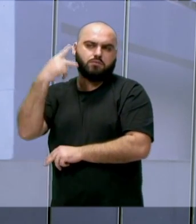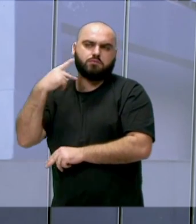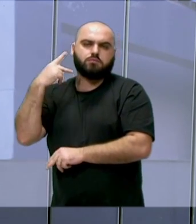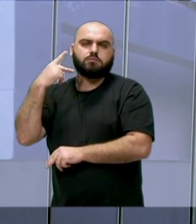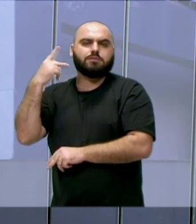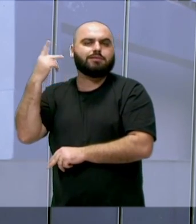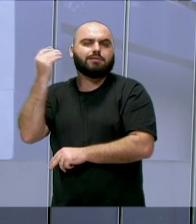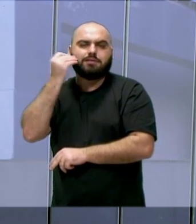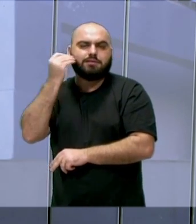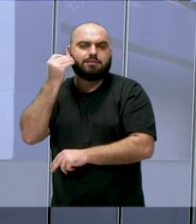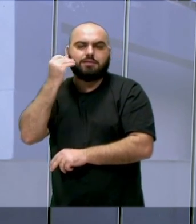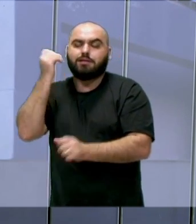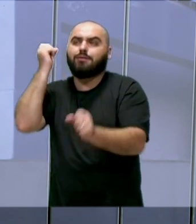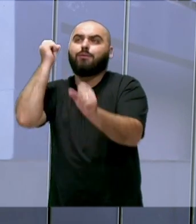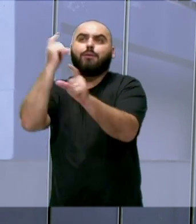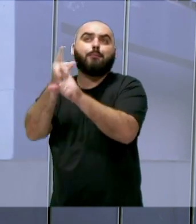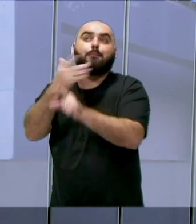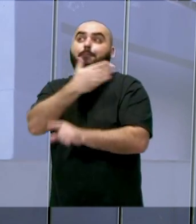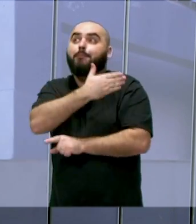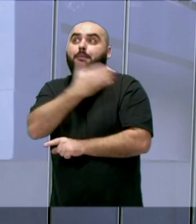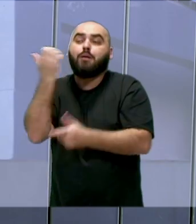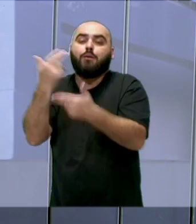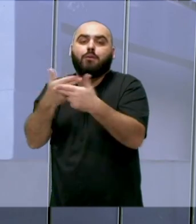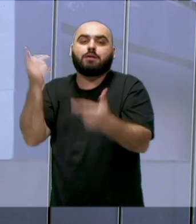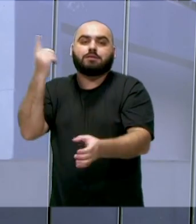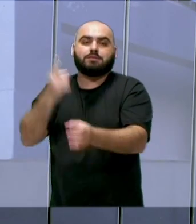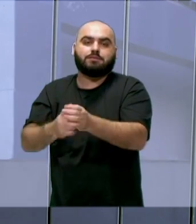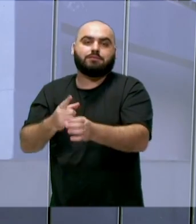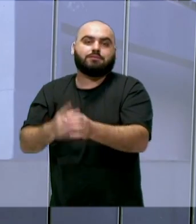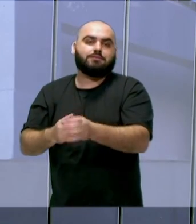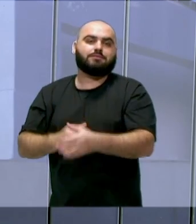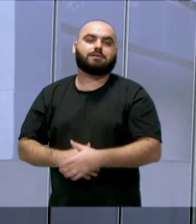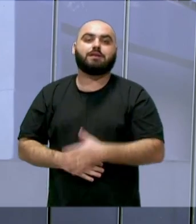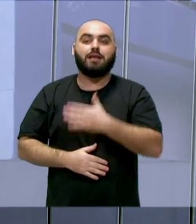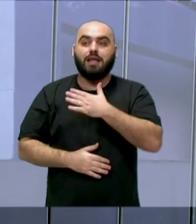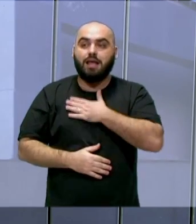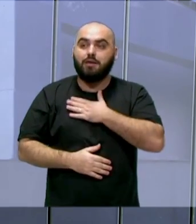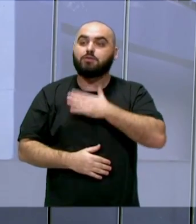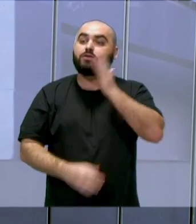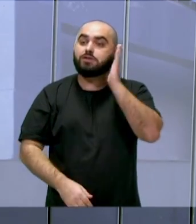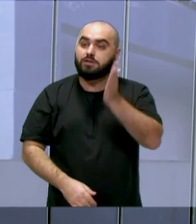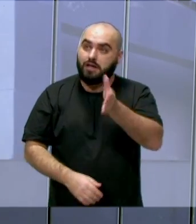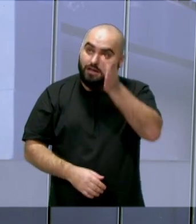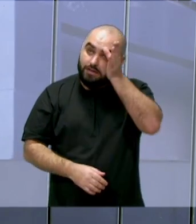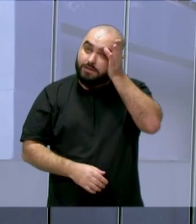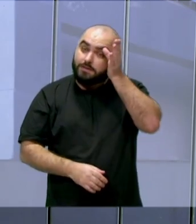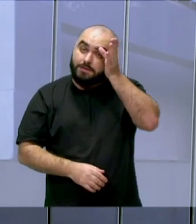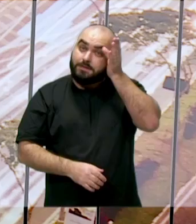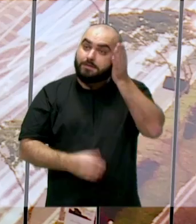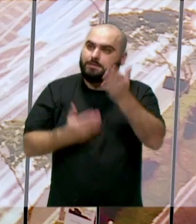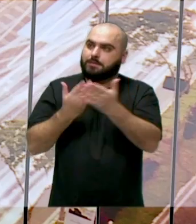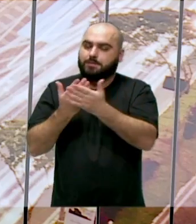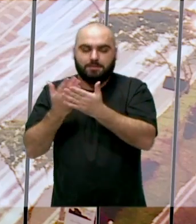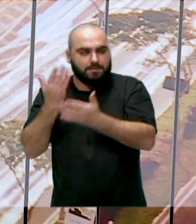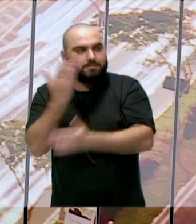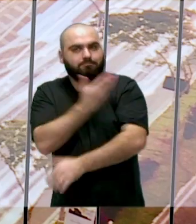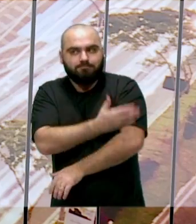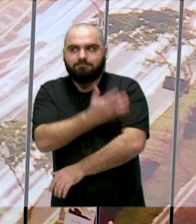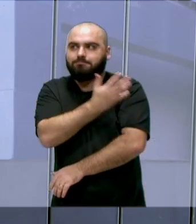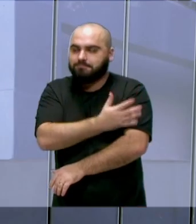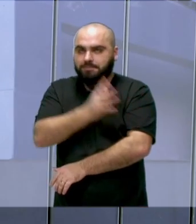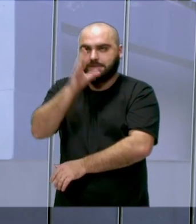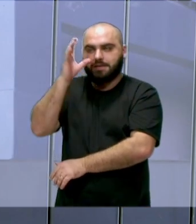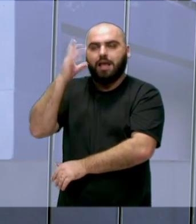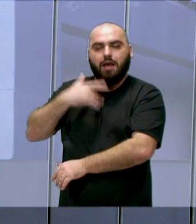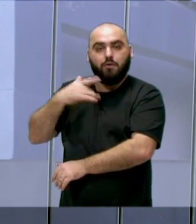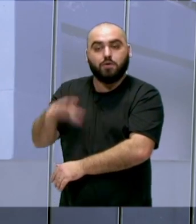melhor para a nossa cidade, que eu já estou me ambientando. Eu acho que realmente é o que eu quero, é o que eu escolhi, estar nessa